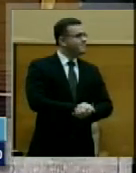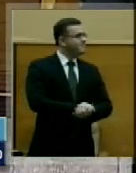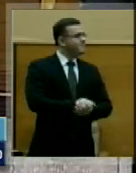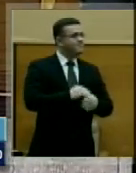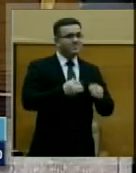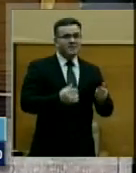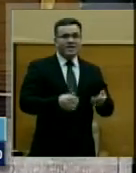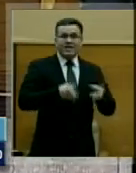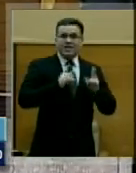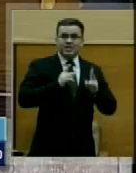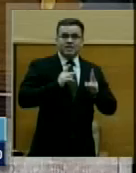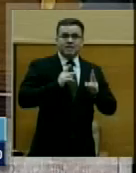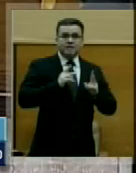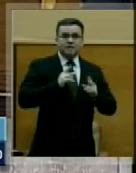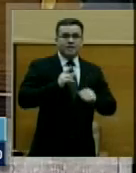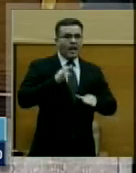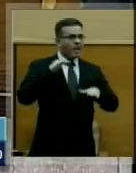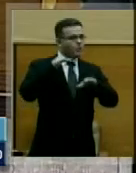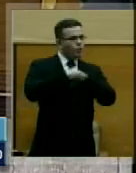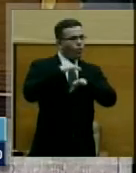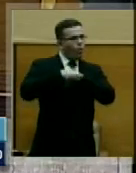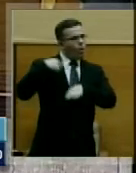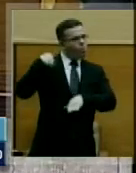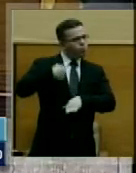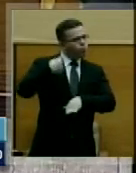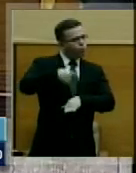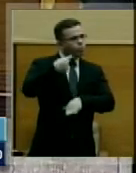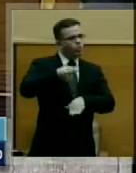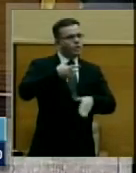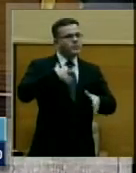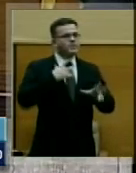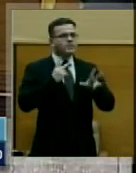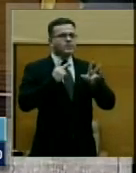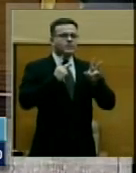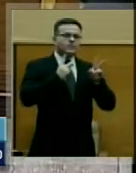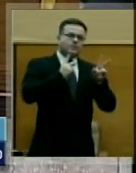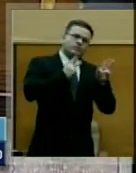Todas as noites em que eu vou dormir,